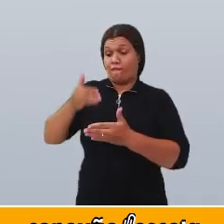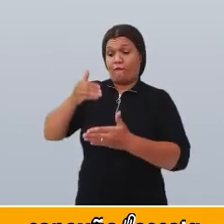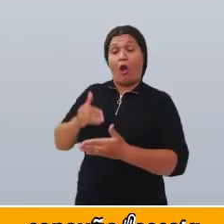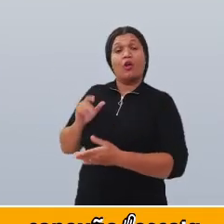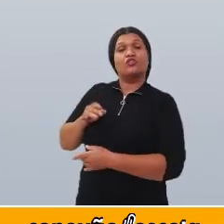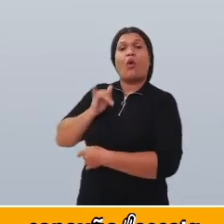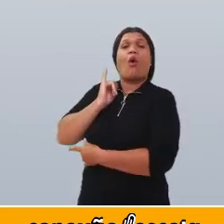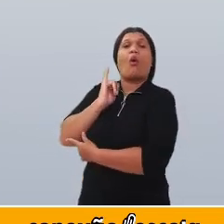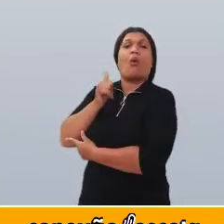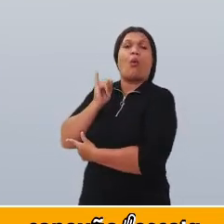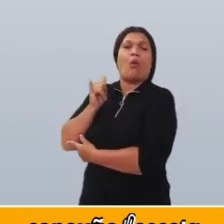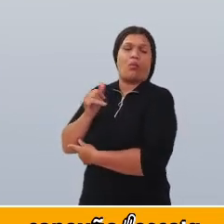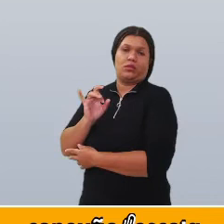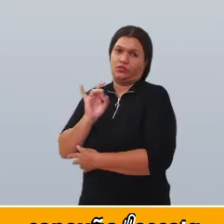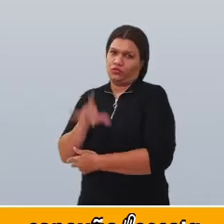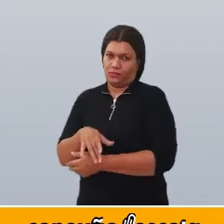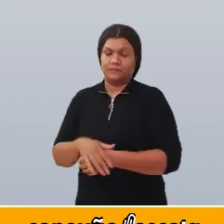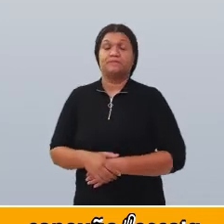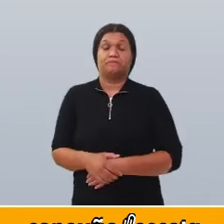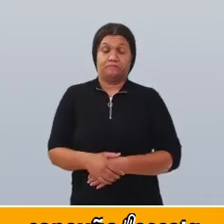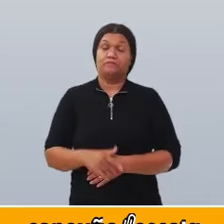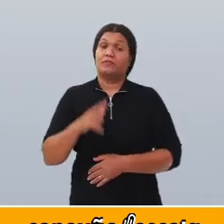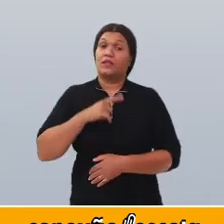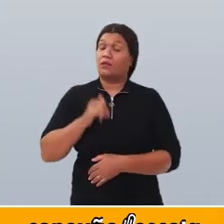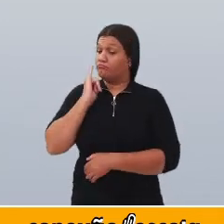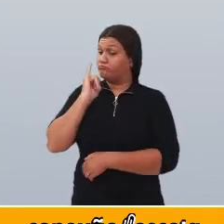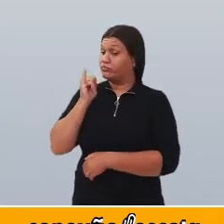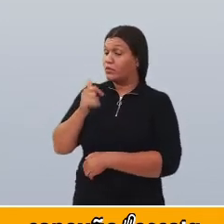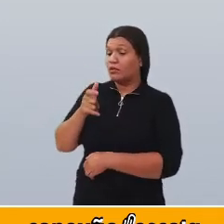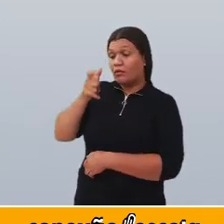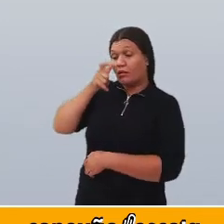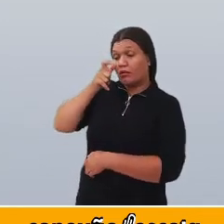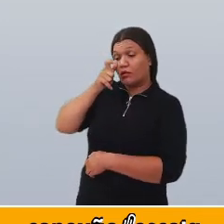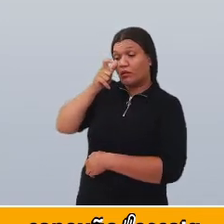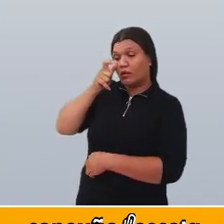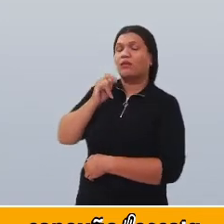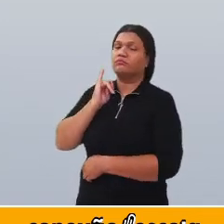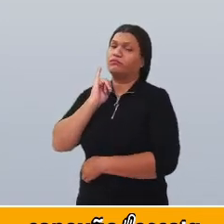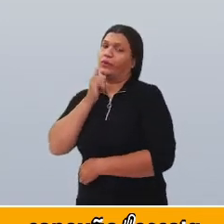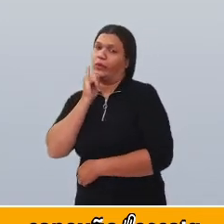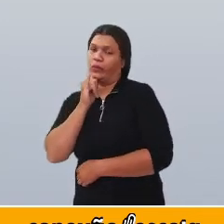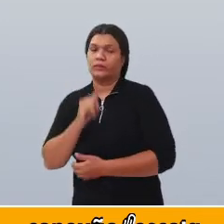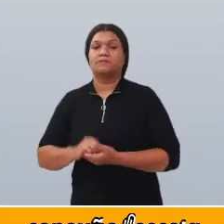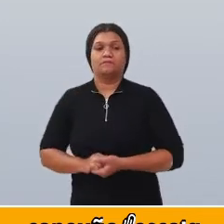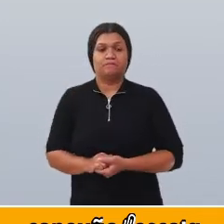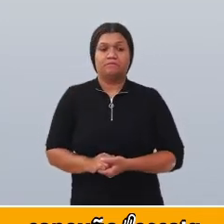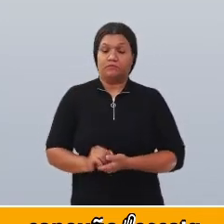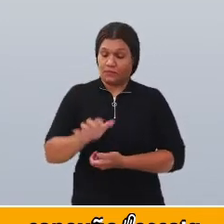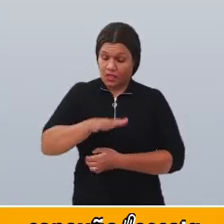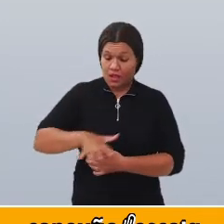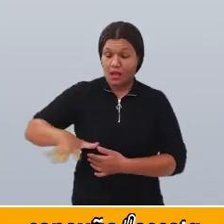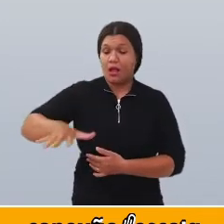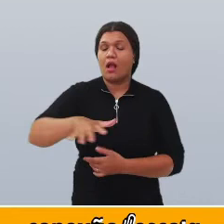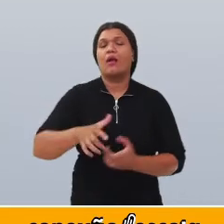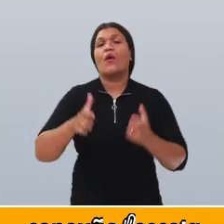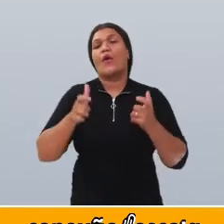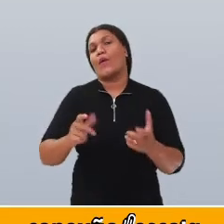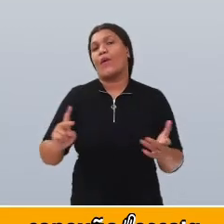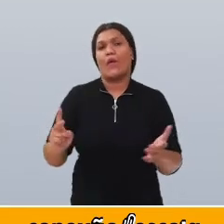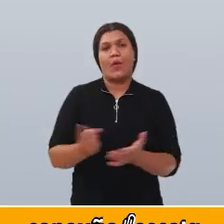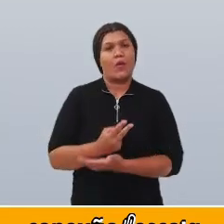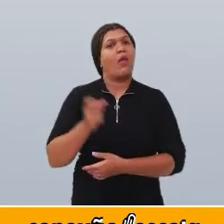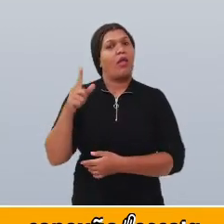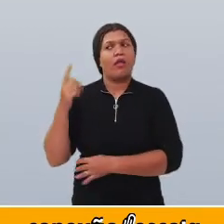da história. Portanto, temos um narrador ou observador. O espaço onde essa história acontece é